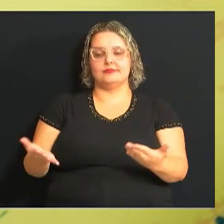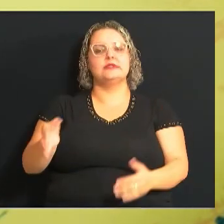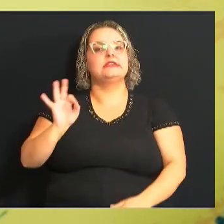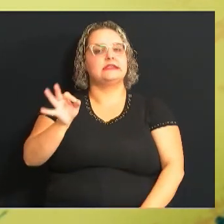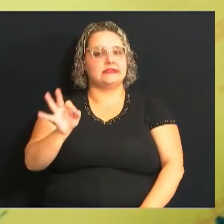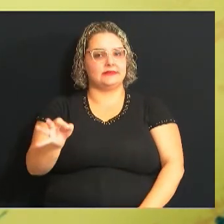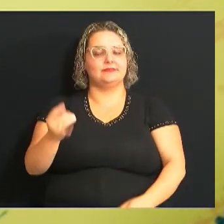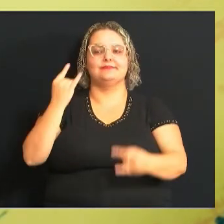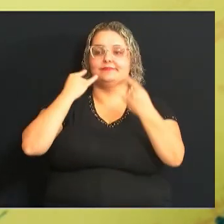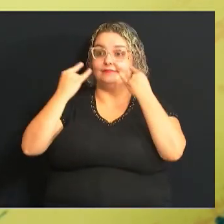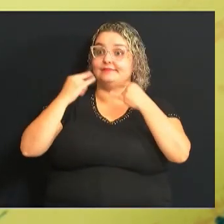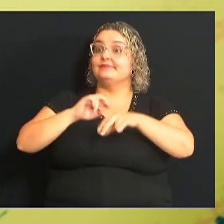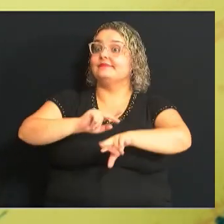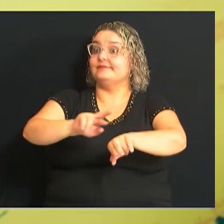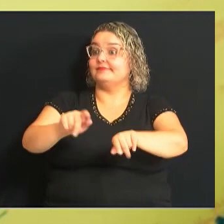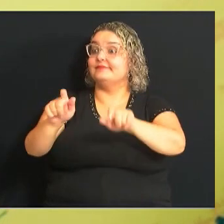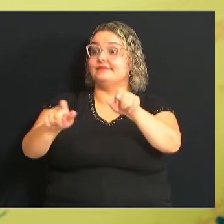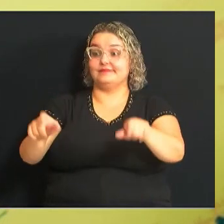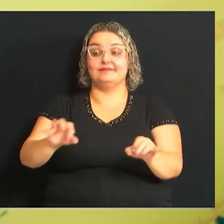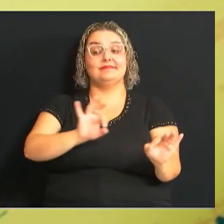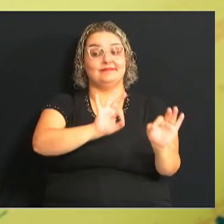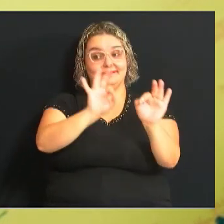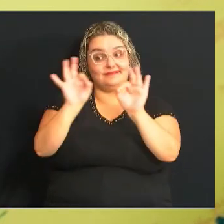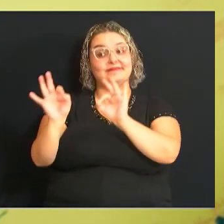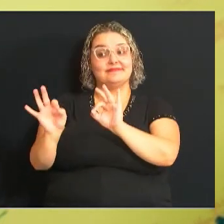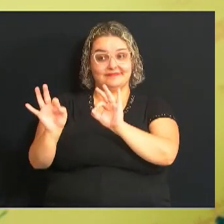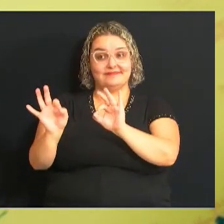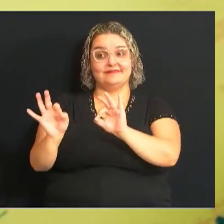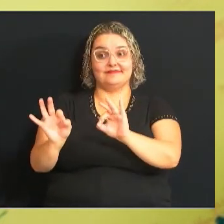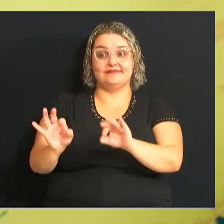interessar muita gente que está acompanhando o nosso quadro, que é a